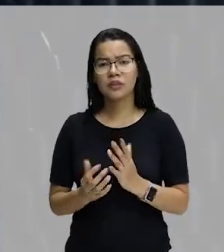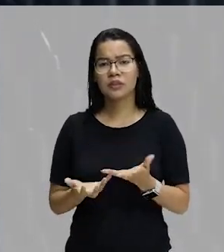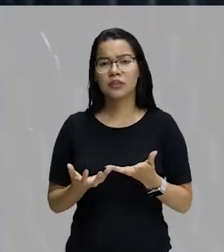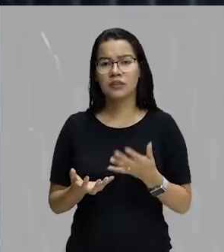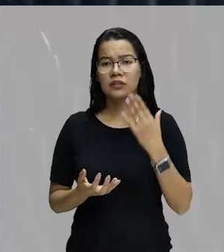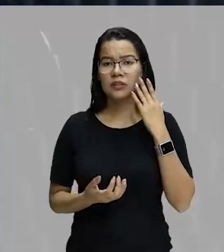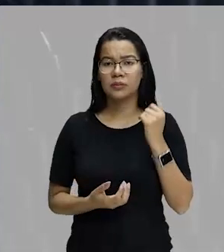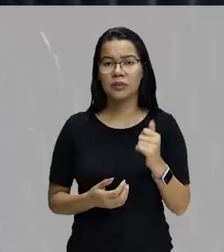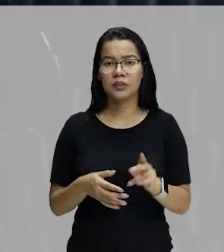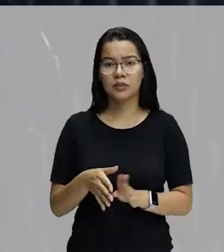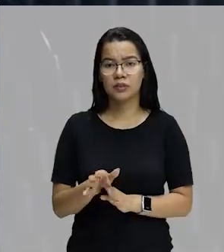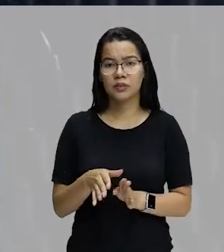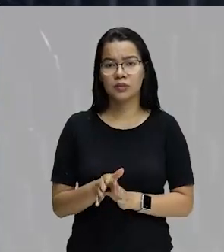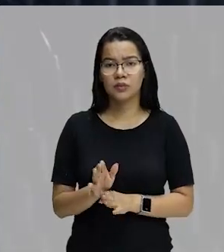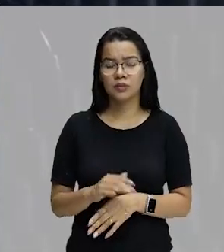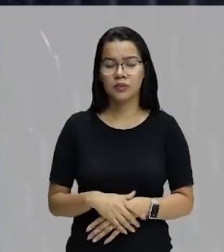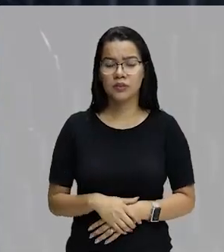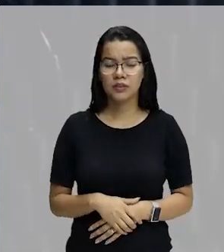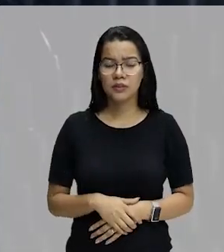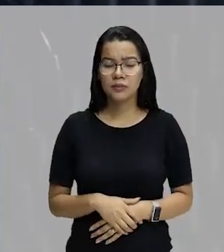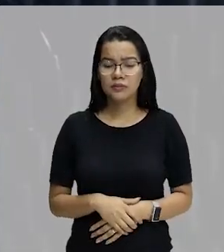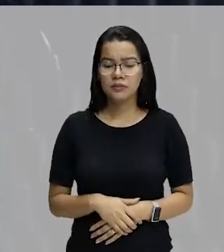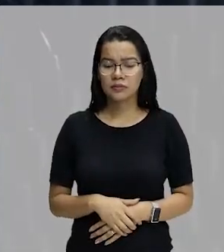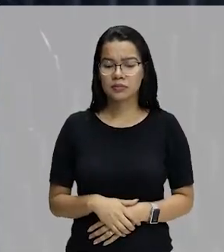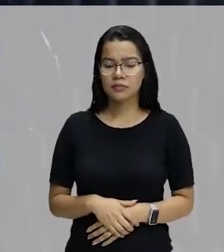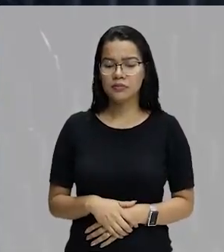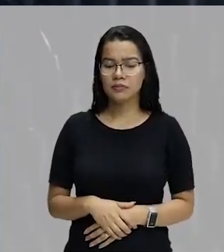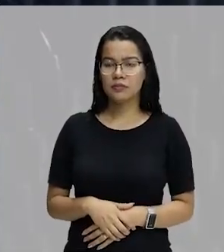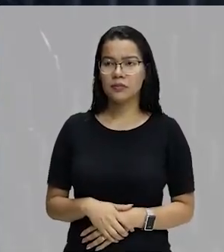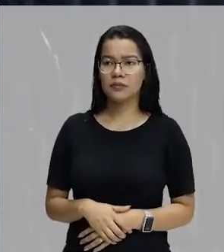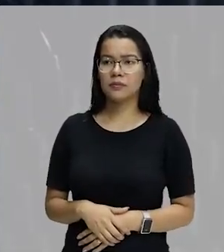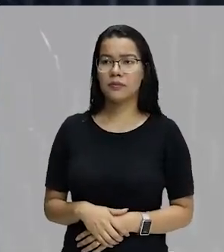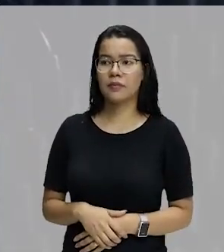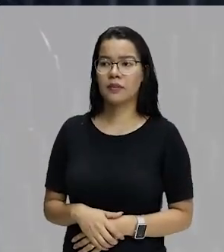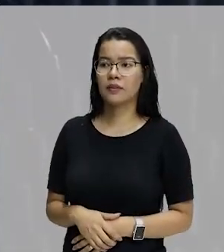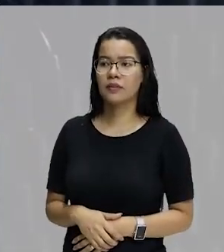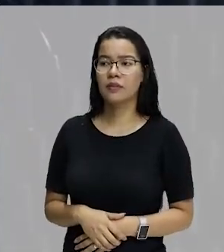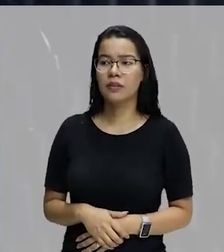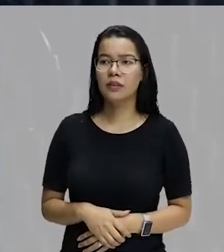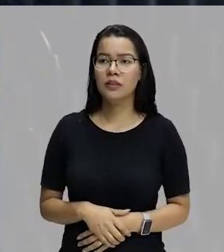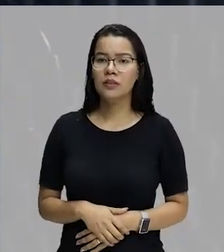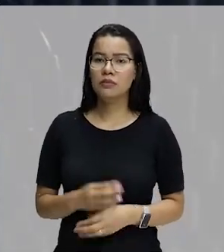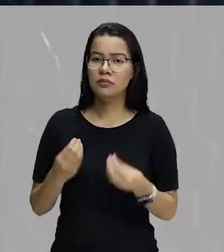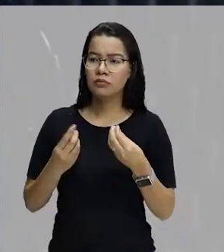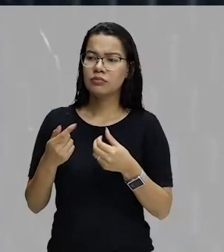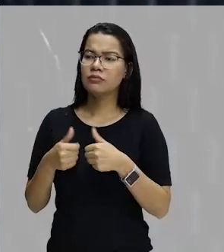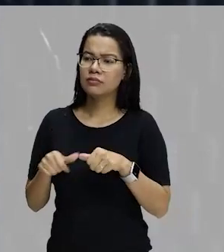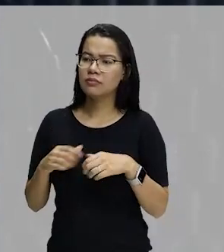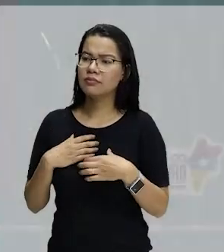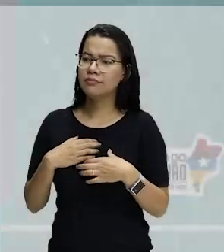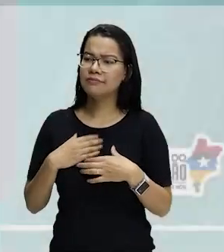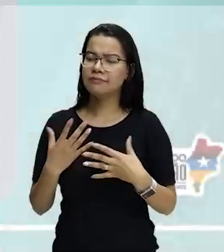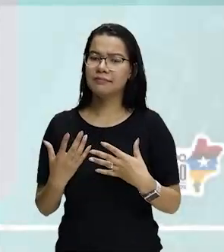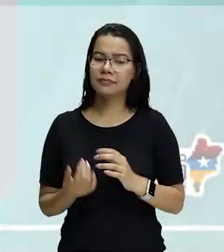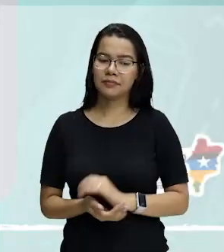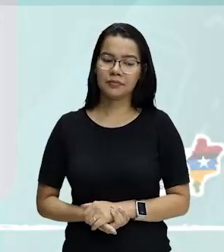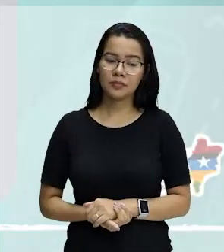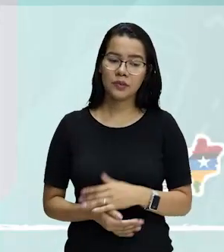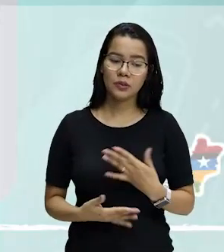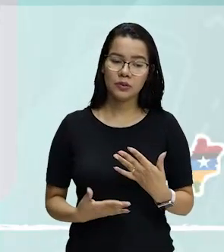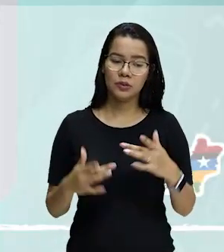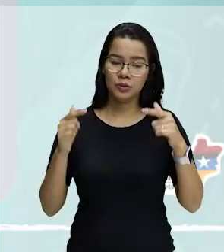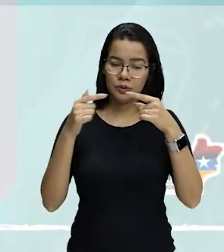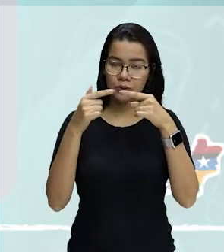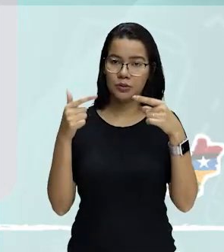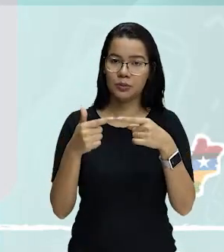a instrução. How are you? Como está você? Como é que você está se sentindo naquele dia? Quando eu combino